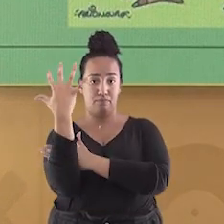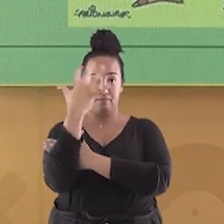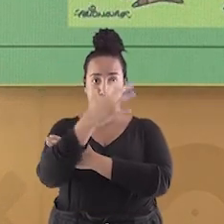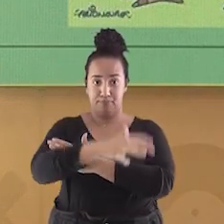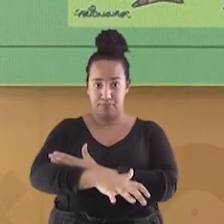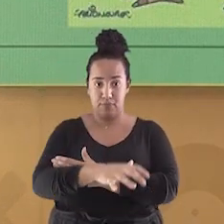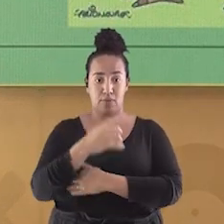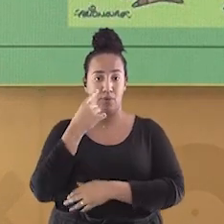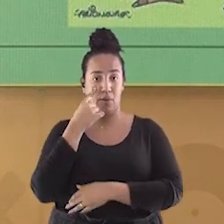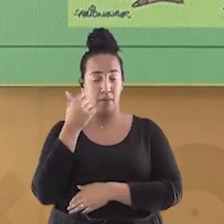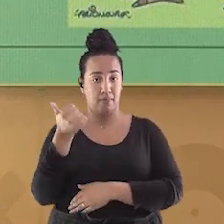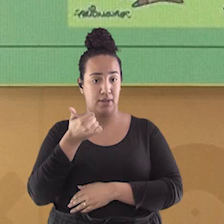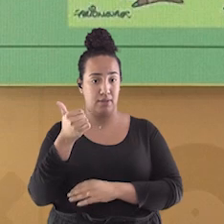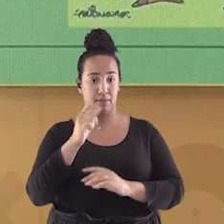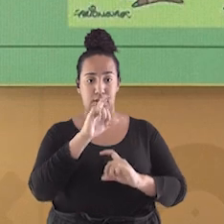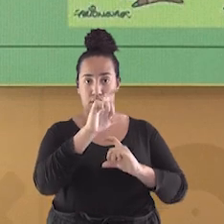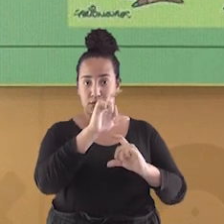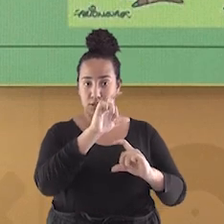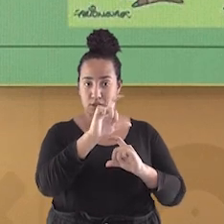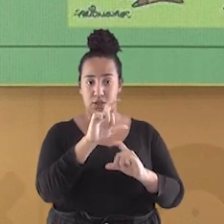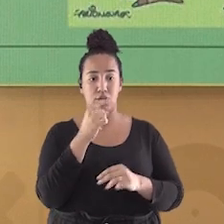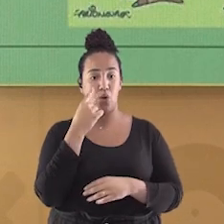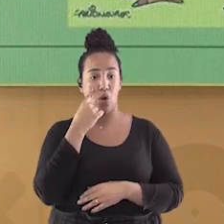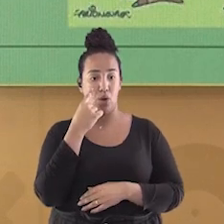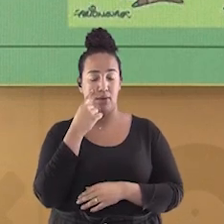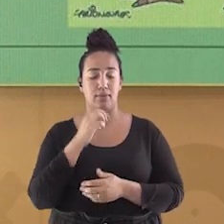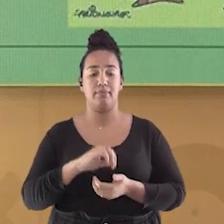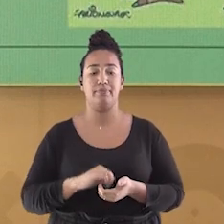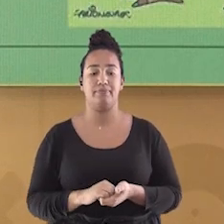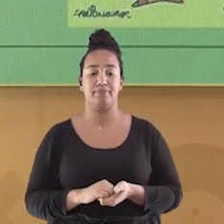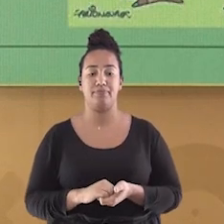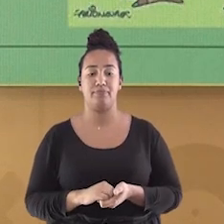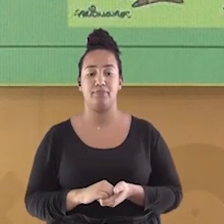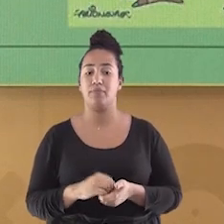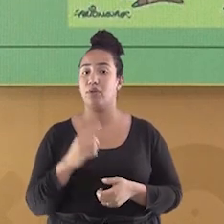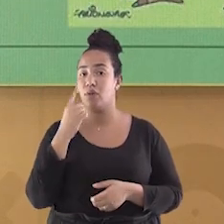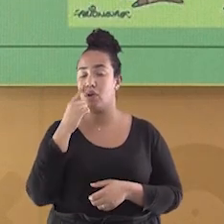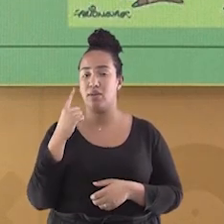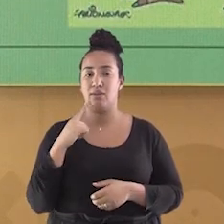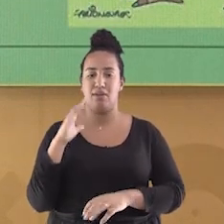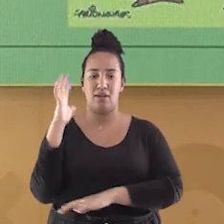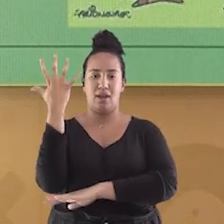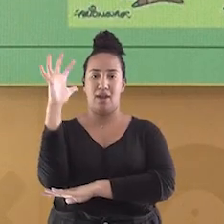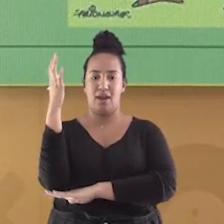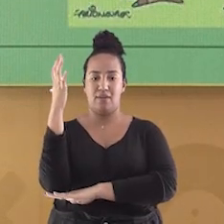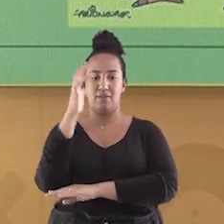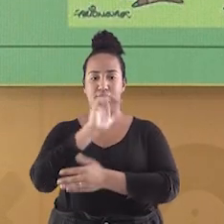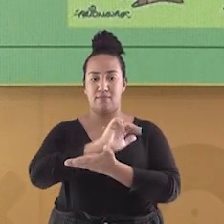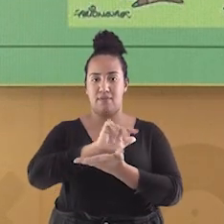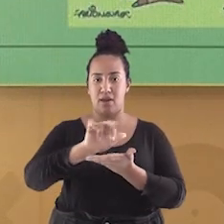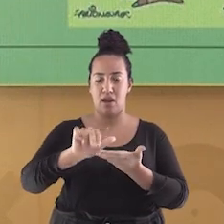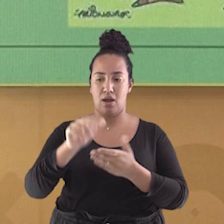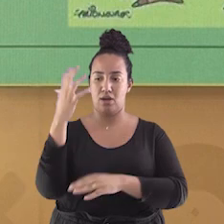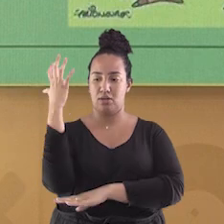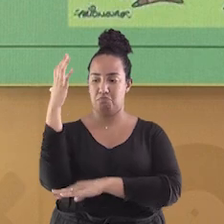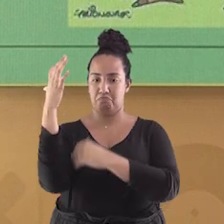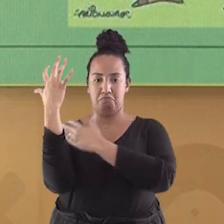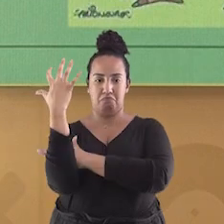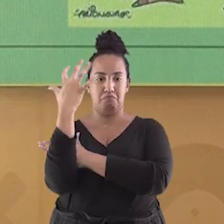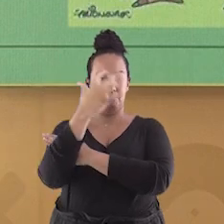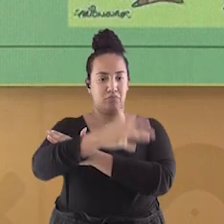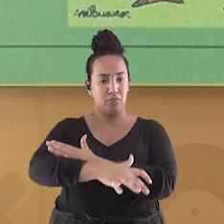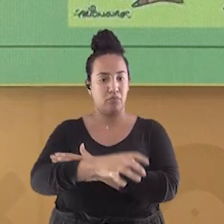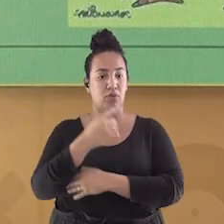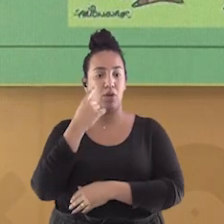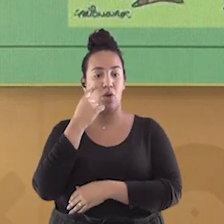nessa primeira charge, porque ela diz o seguinte: aqui nós temos várias árvores, né? Cortadas, e aqui